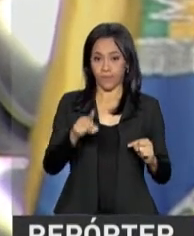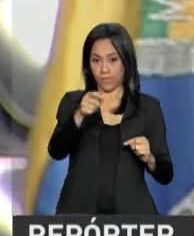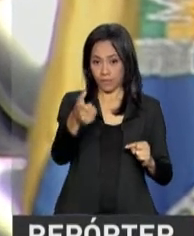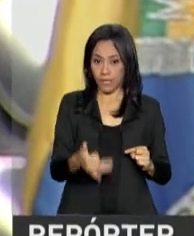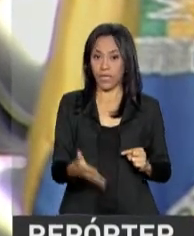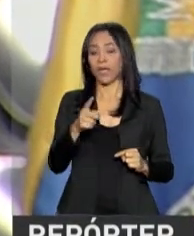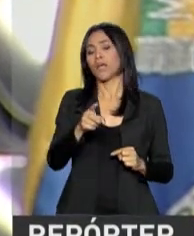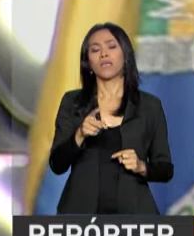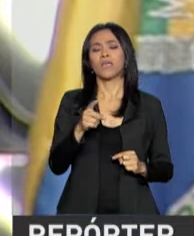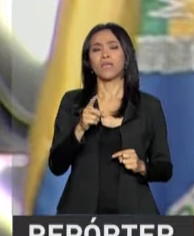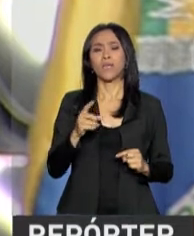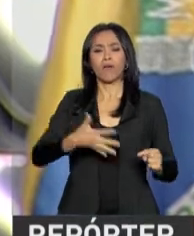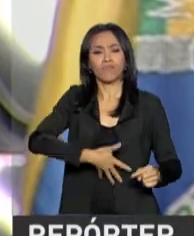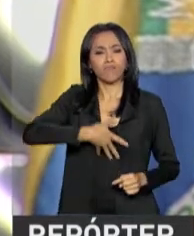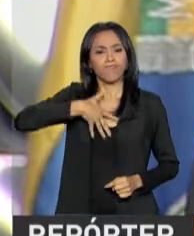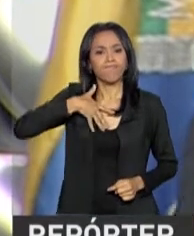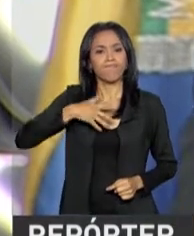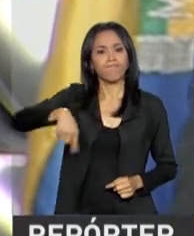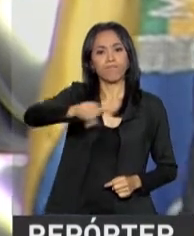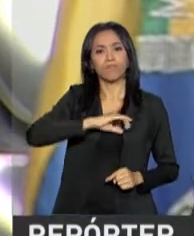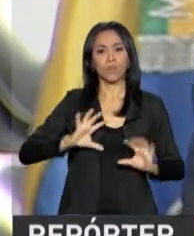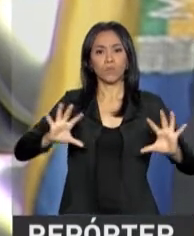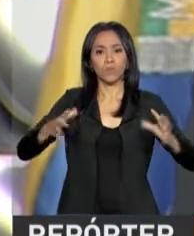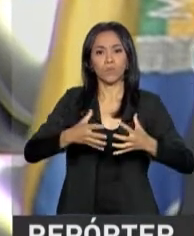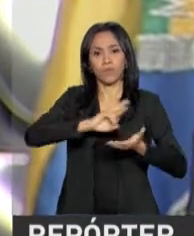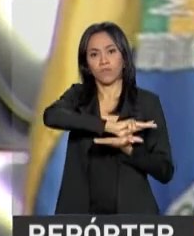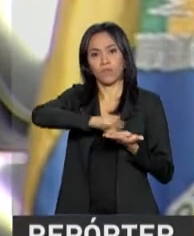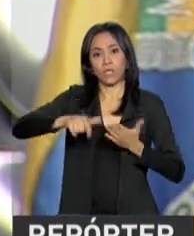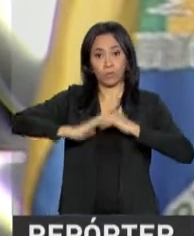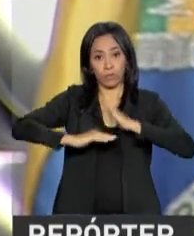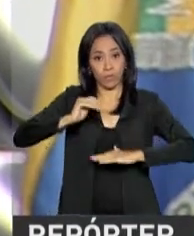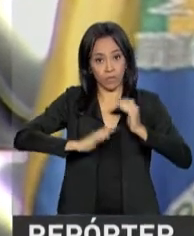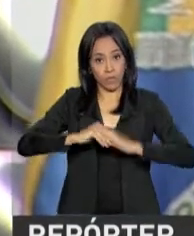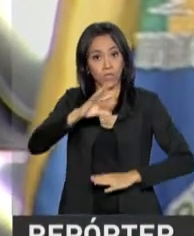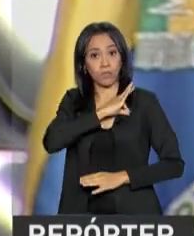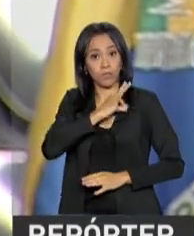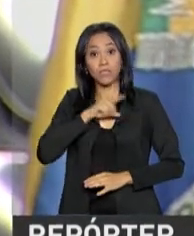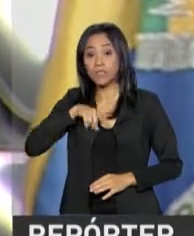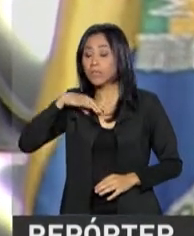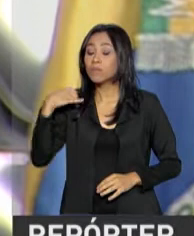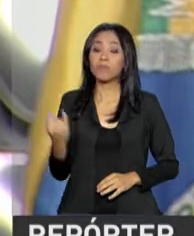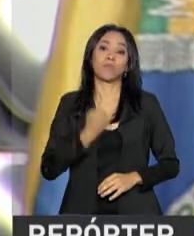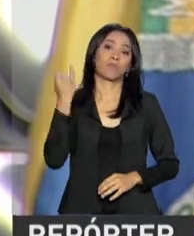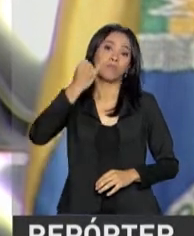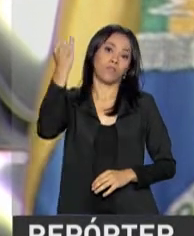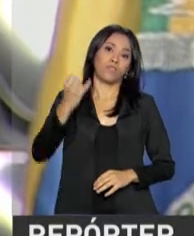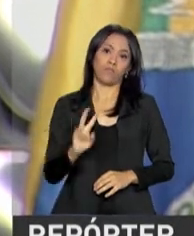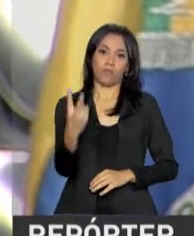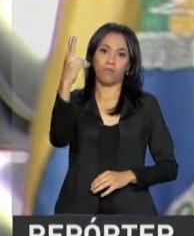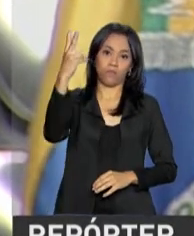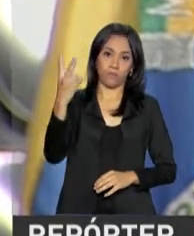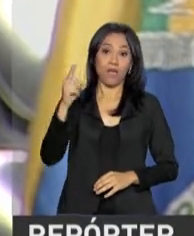papiloscopista seja de quem for do perito é fundamental pra esse trabalho isso começa sobretudo com respeito